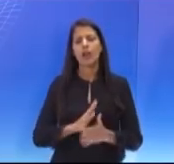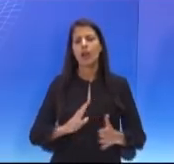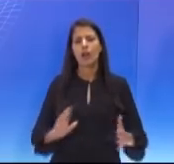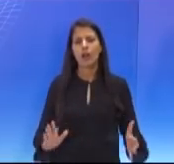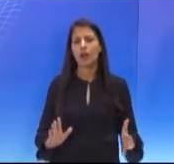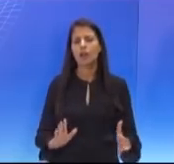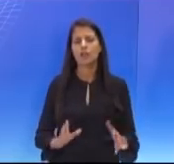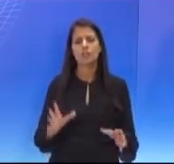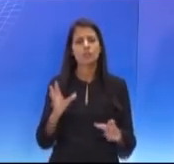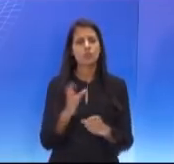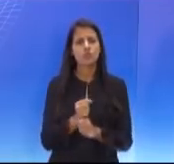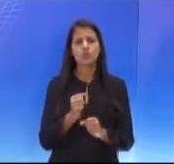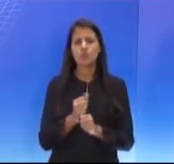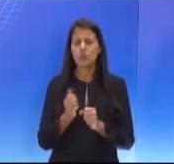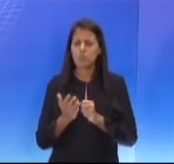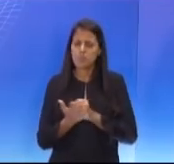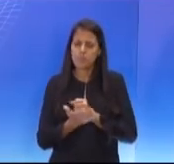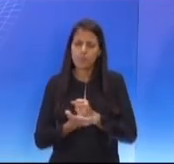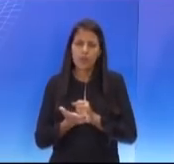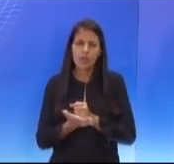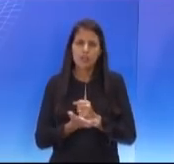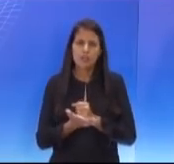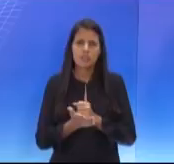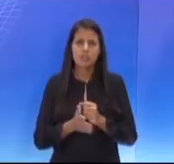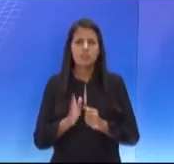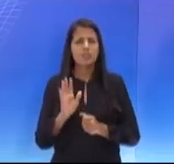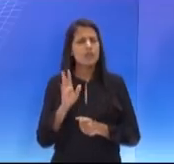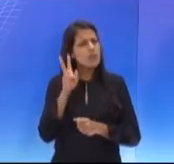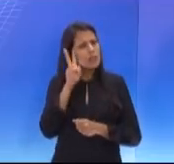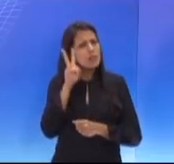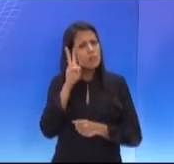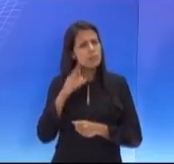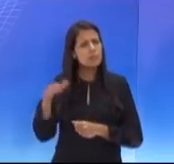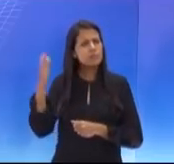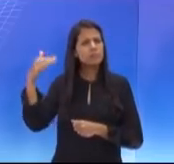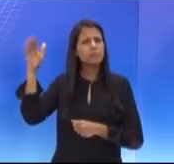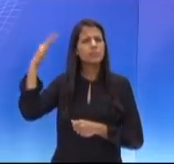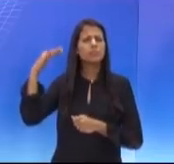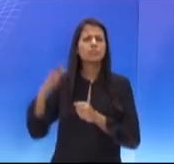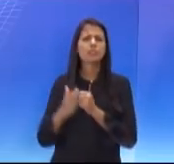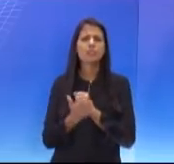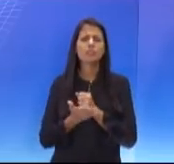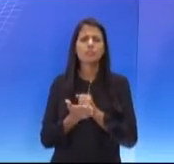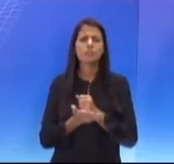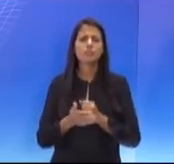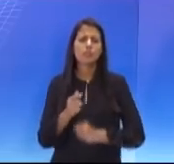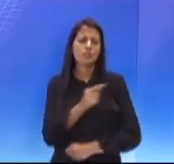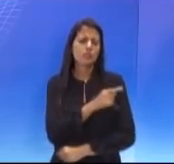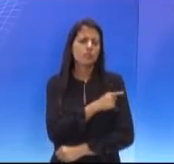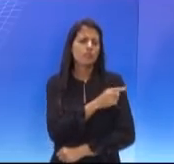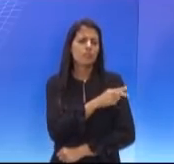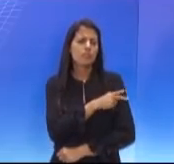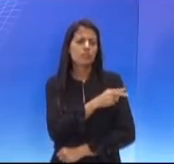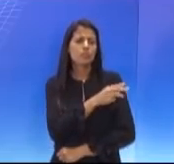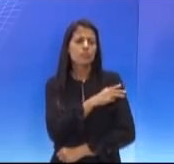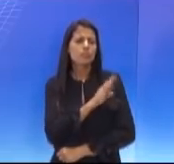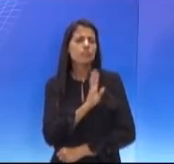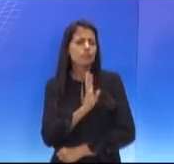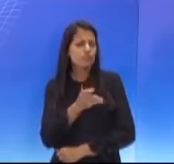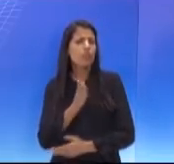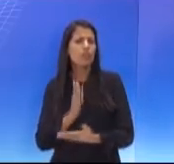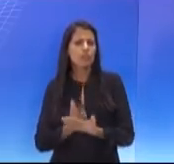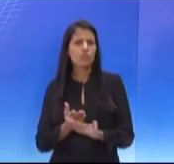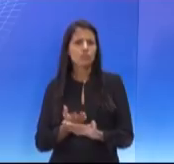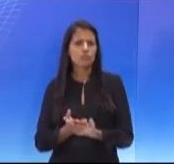no ensino básico, no ensino fundamental, na primeira e na segunda série. Não se preocupe, as questões às vezes parecem